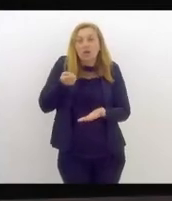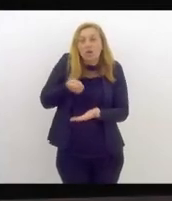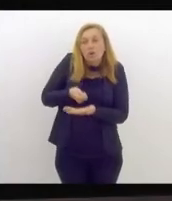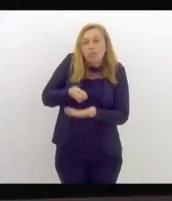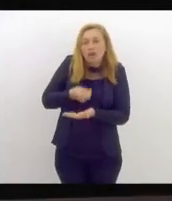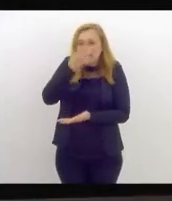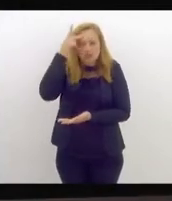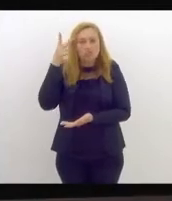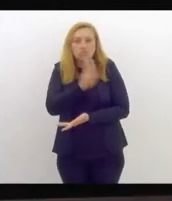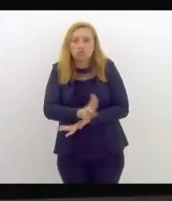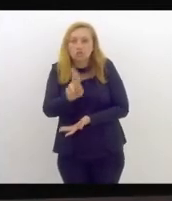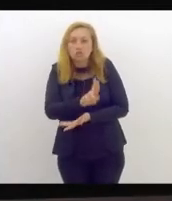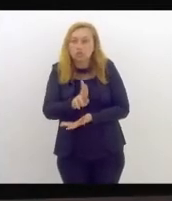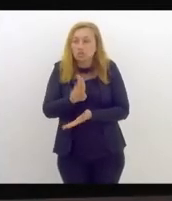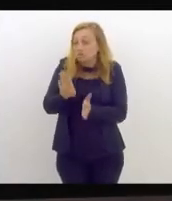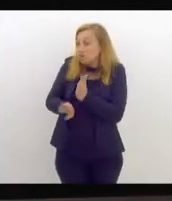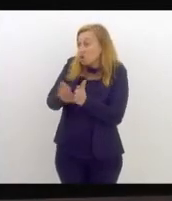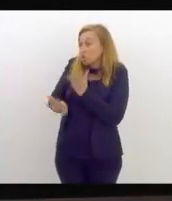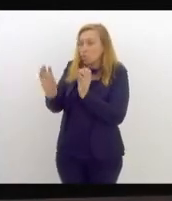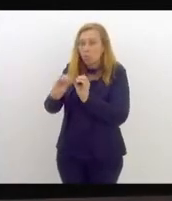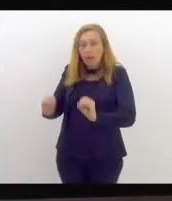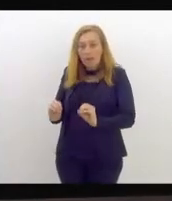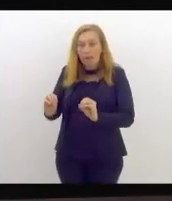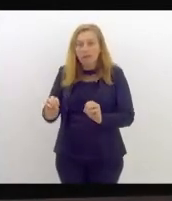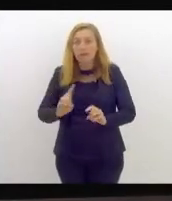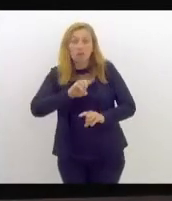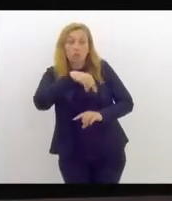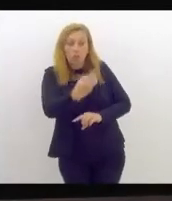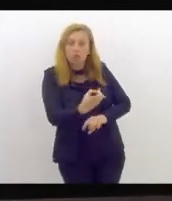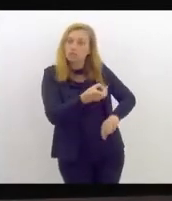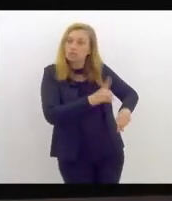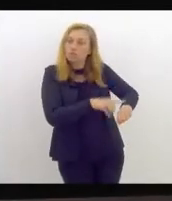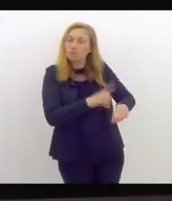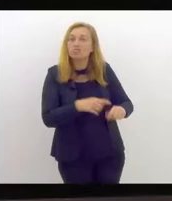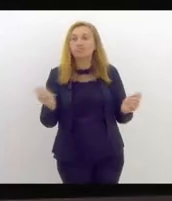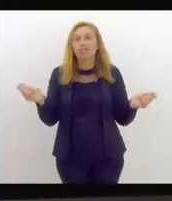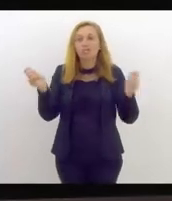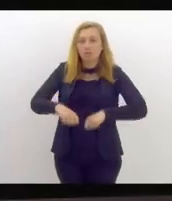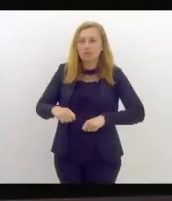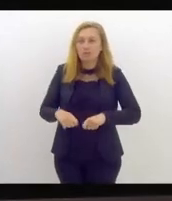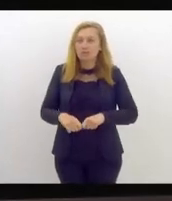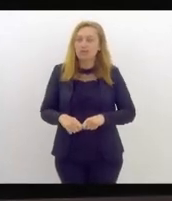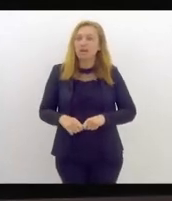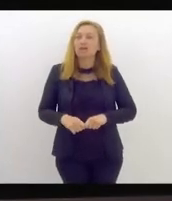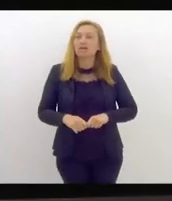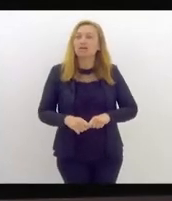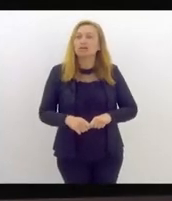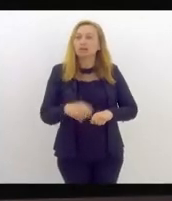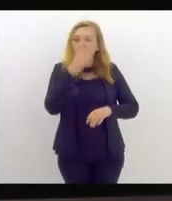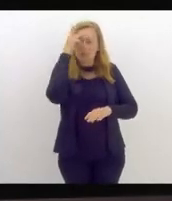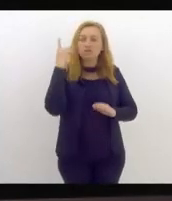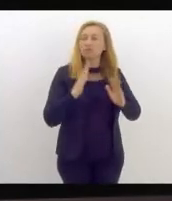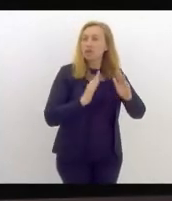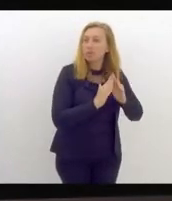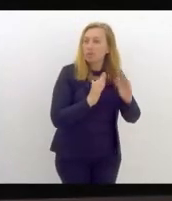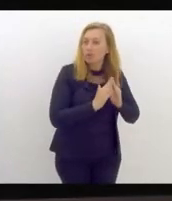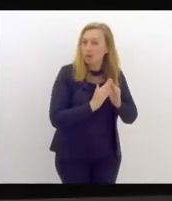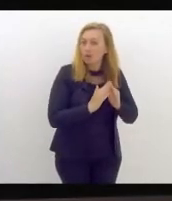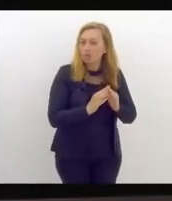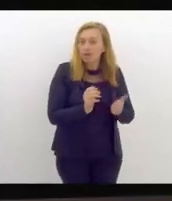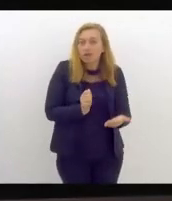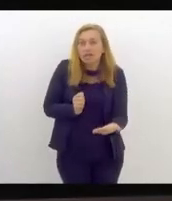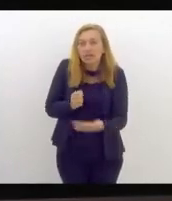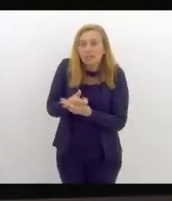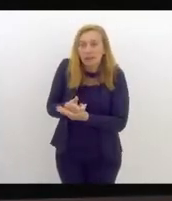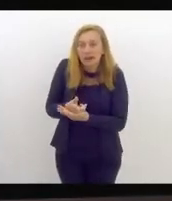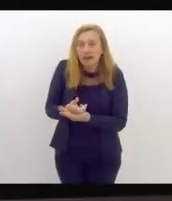e ela não gastou r$ 1 por outro lado né a possibilidade do morador de baixa renda de pagar